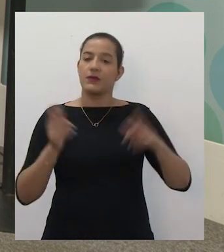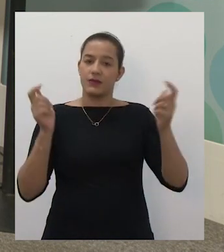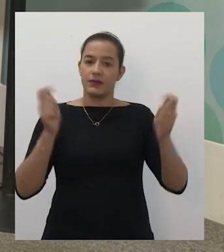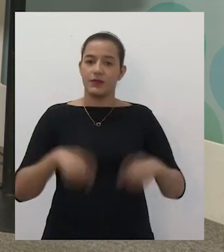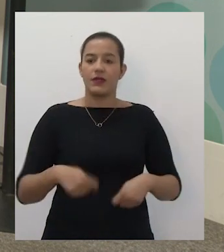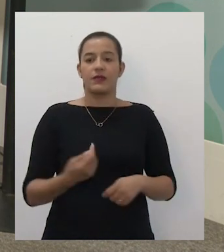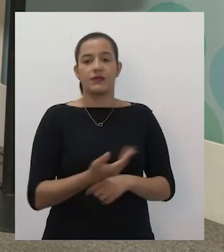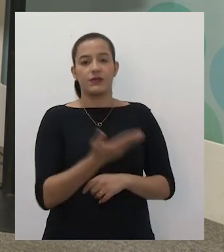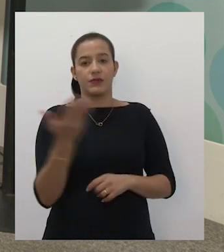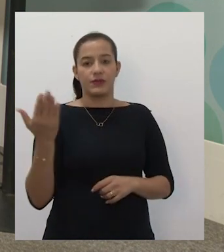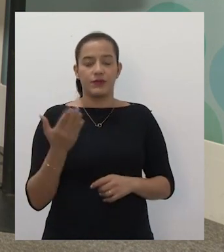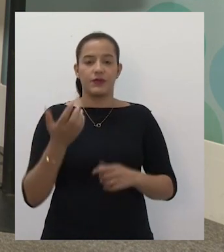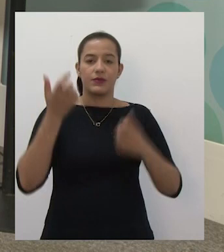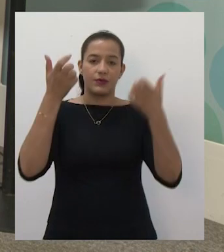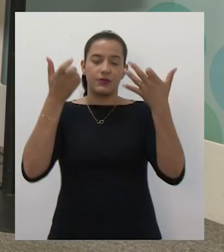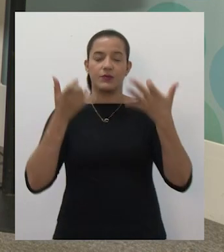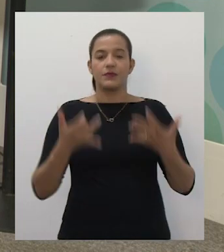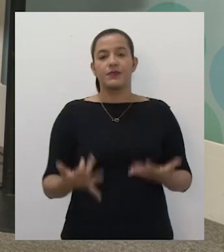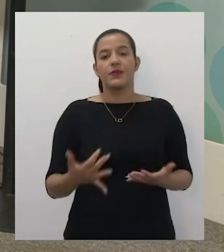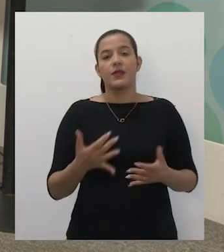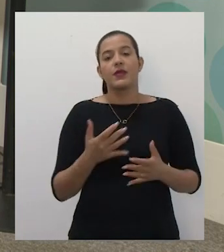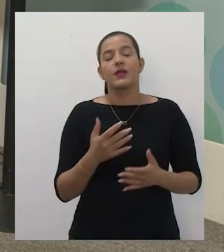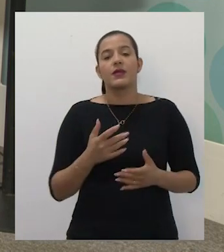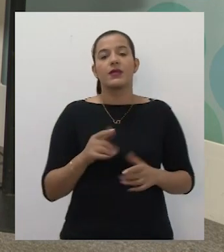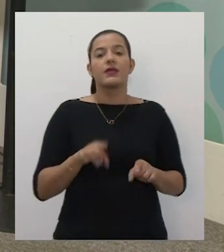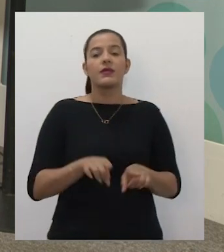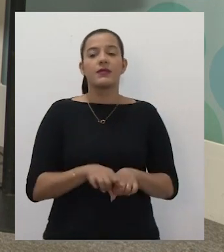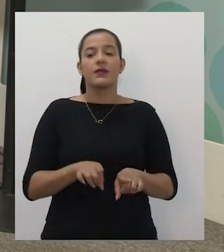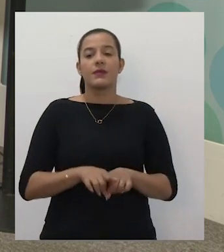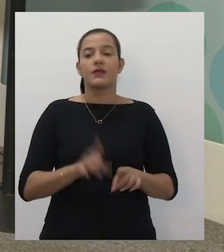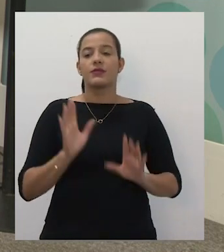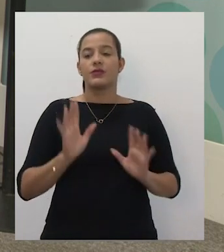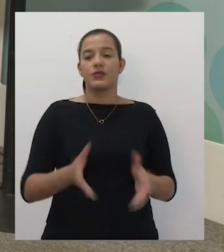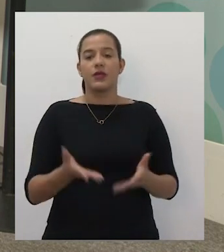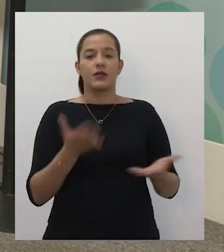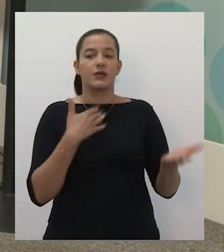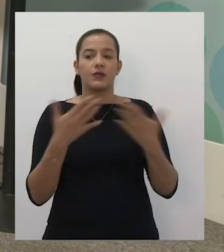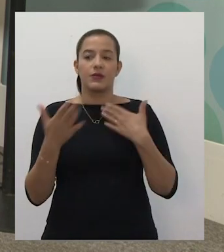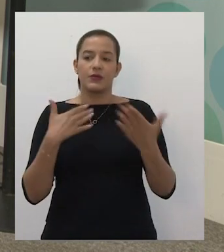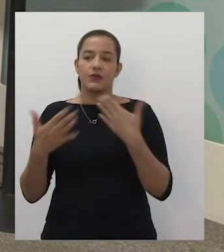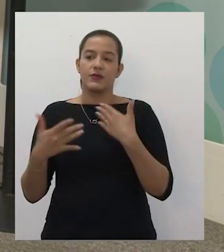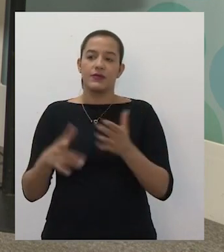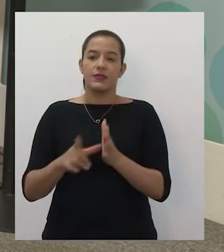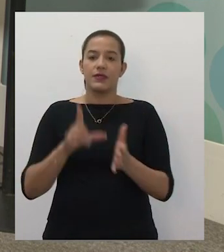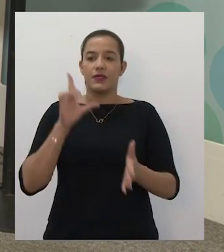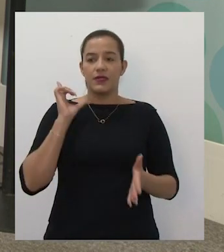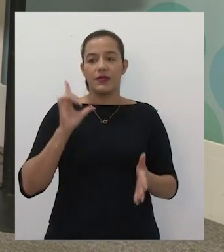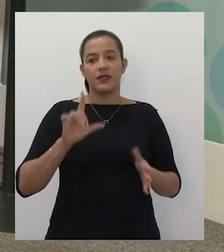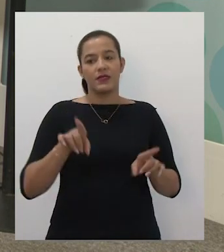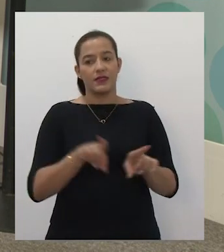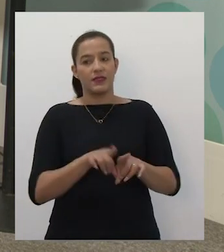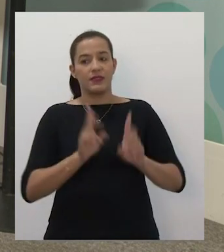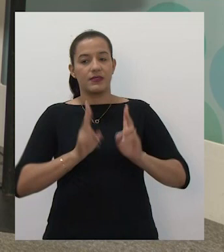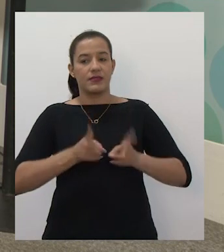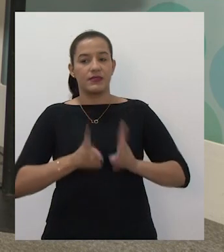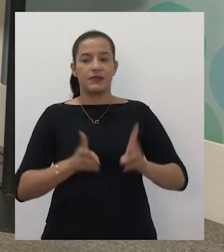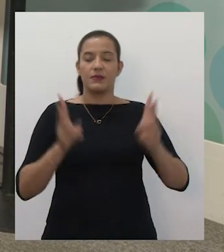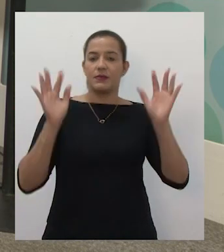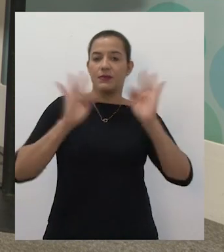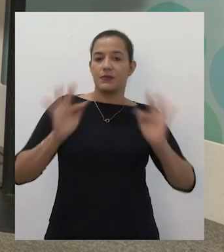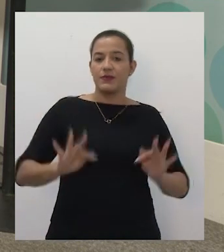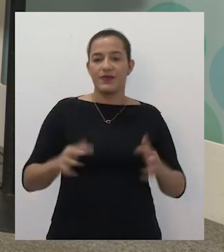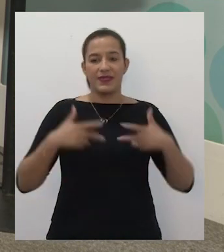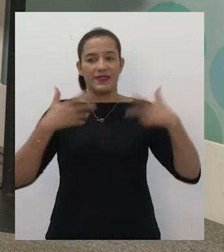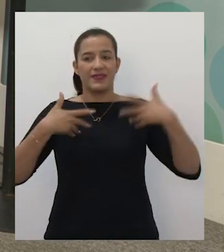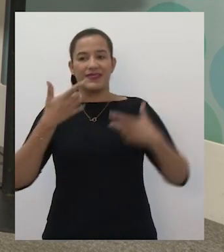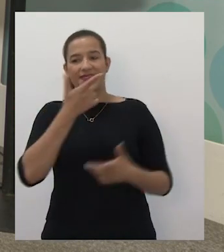ouvir, assim, seu relato, né? E, como sempre, nós já tivemos a oportunidade de conversar antes, né? E ela é sempre muito alegre, muito festiva, tem sempre um